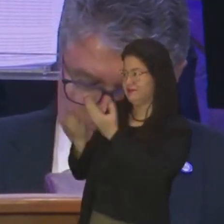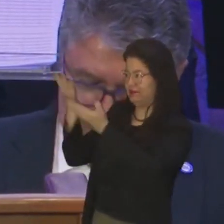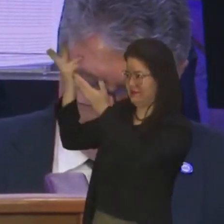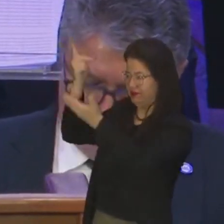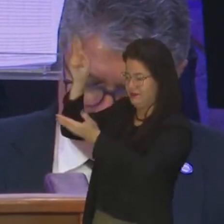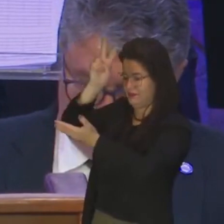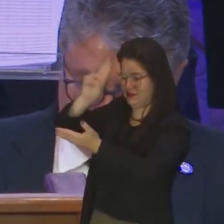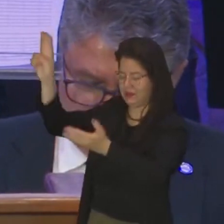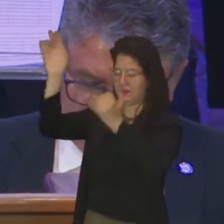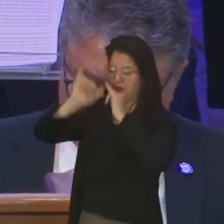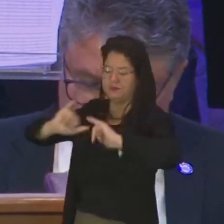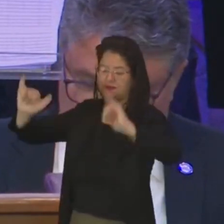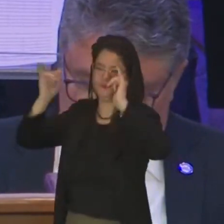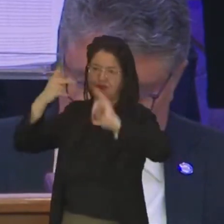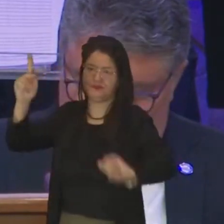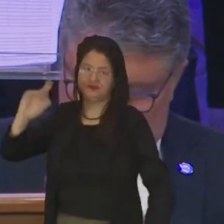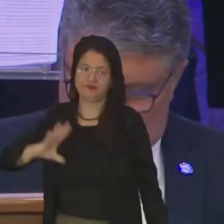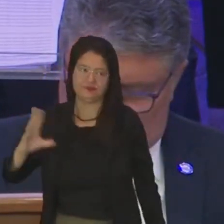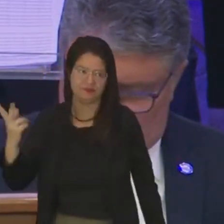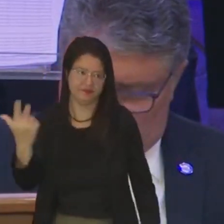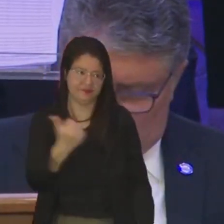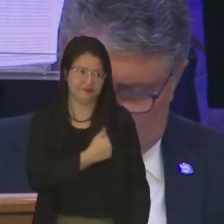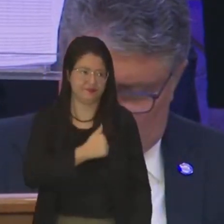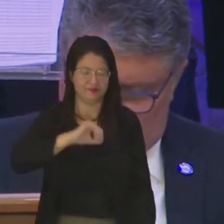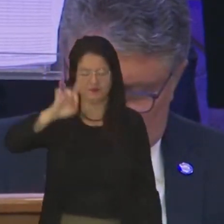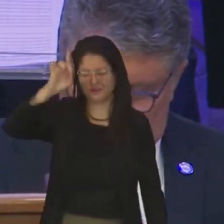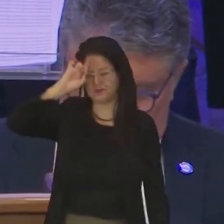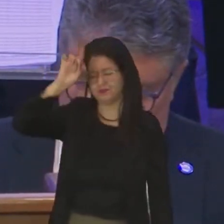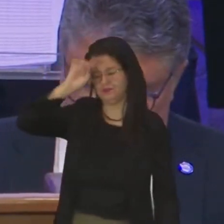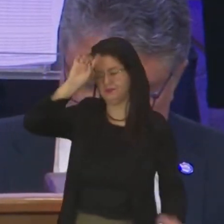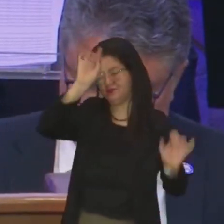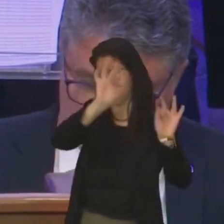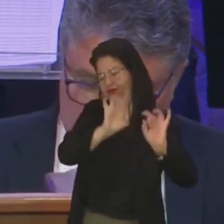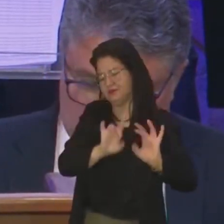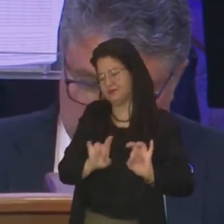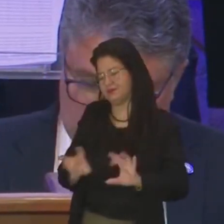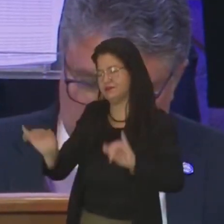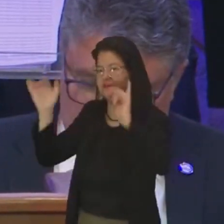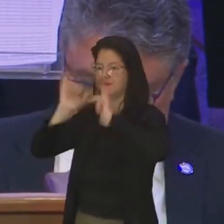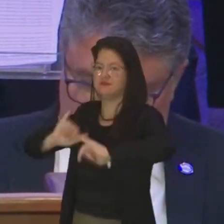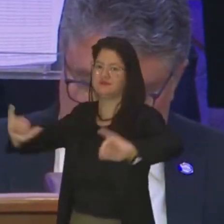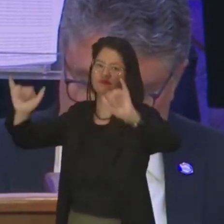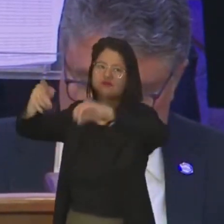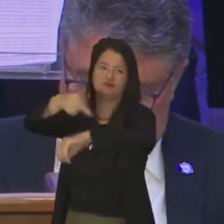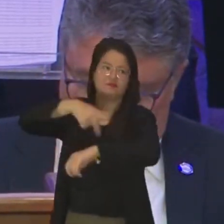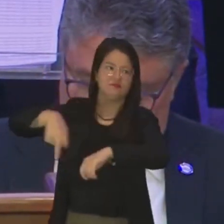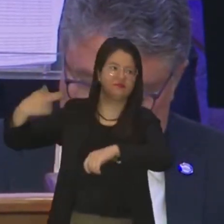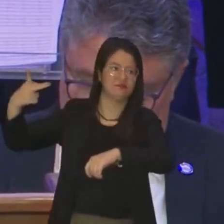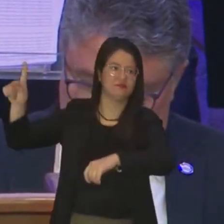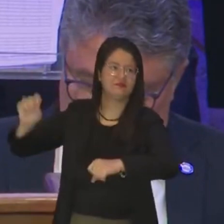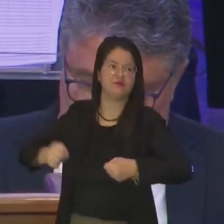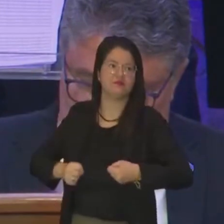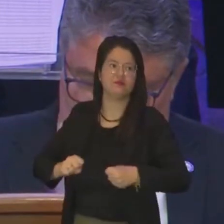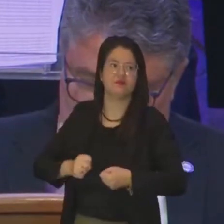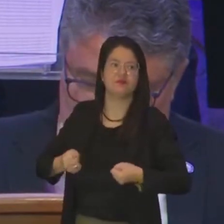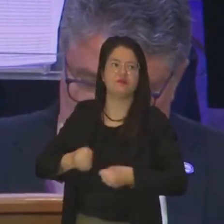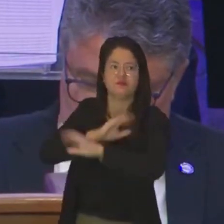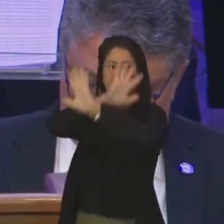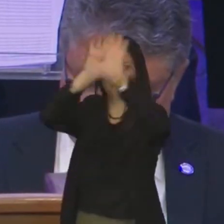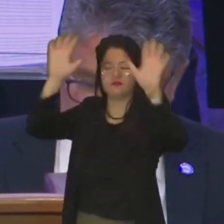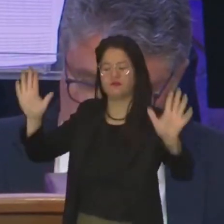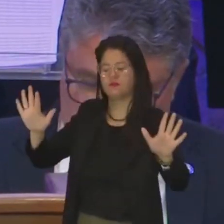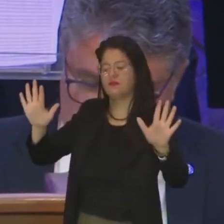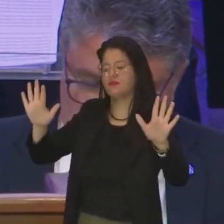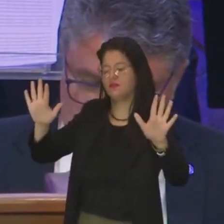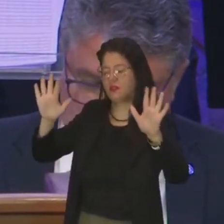nome, proclamai a sua salvação dia após dia, anunciai entre as nações a sua glória, entre todos